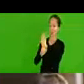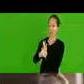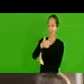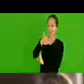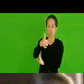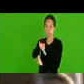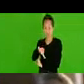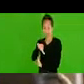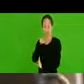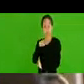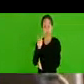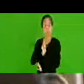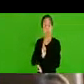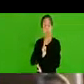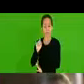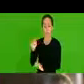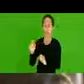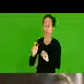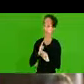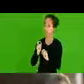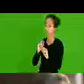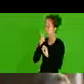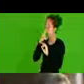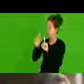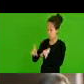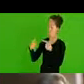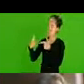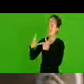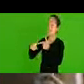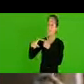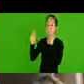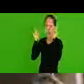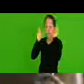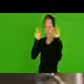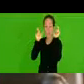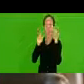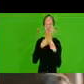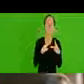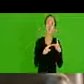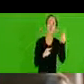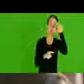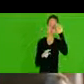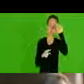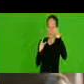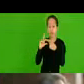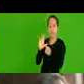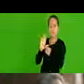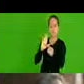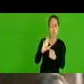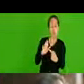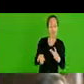outra problematização mais contundente por dois autores, um historiador, um sociólogo, não é?